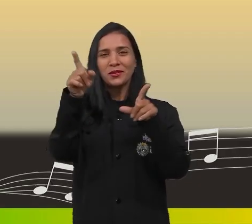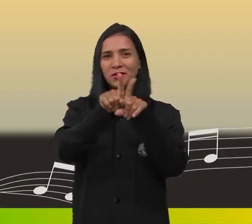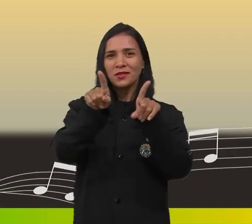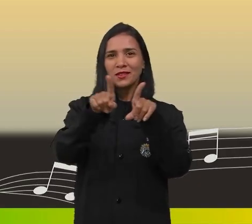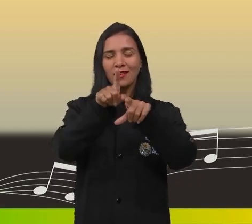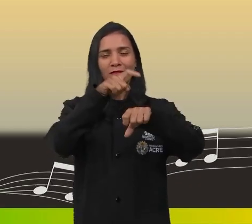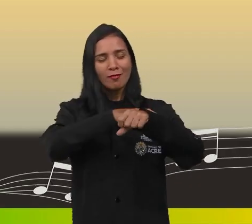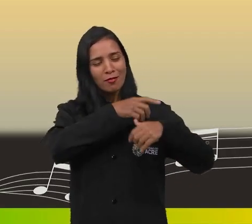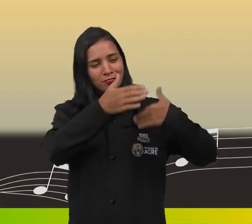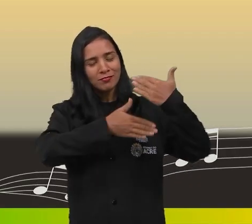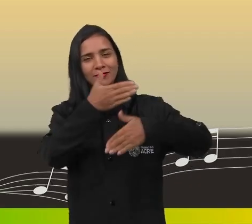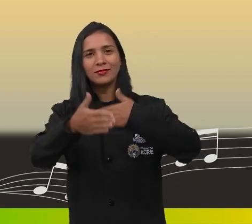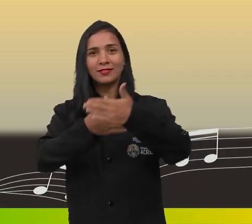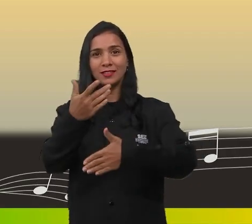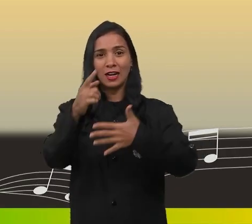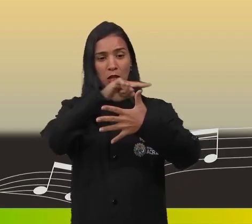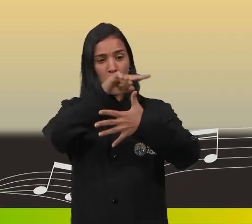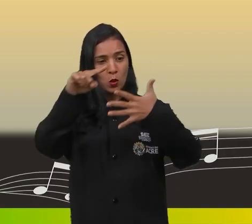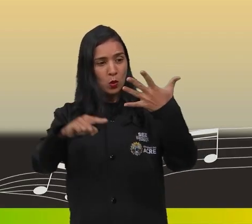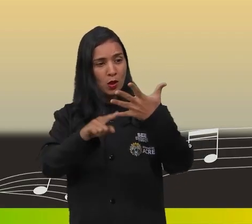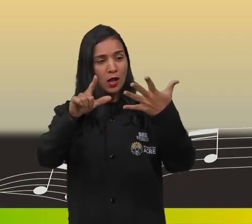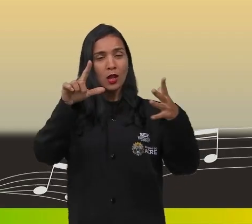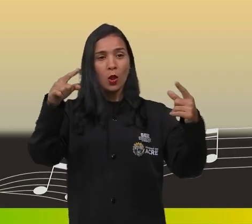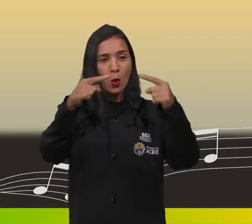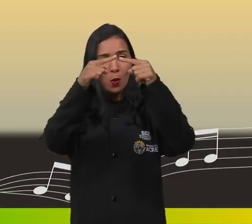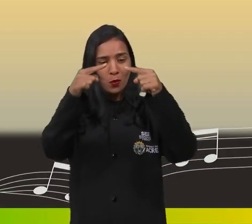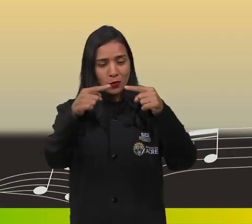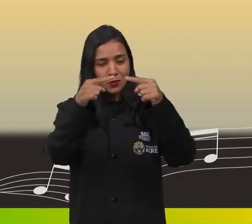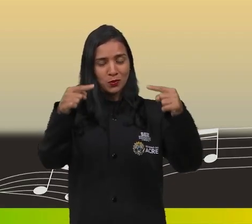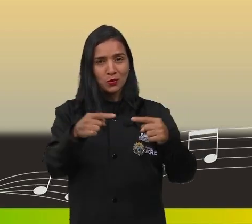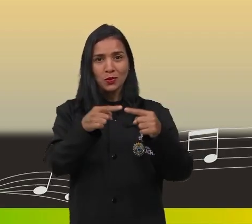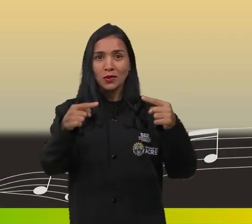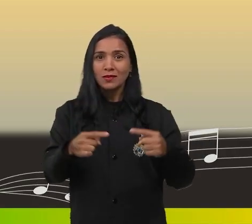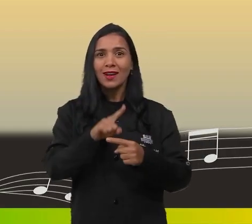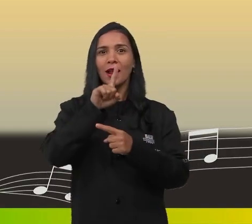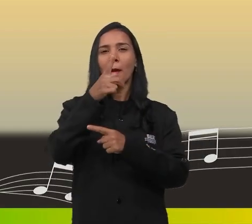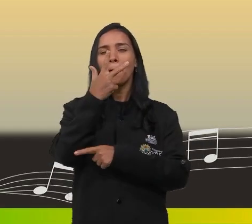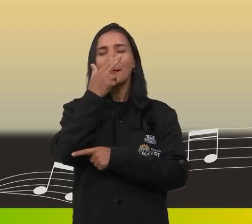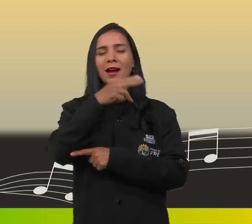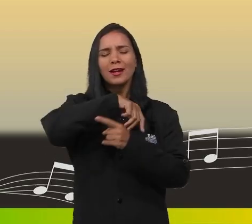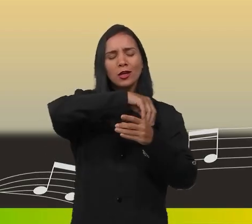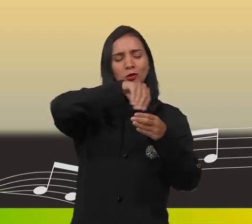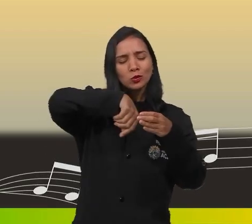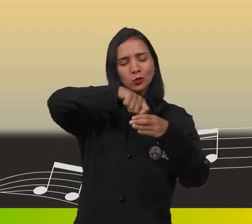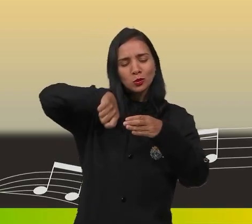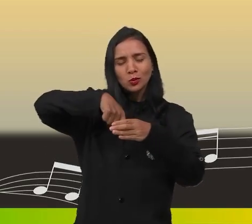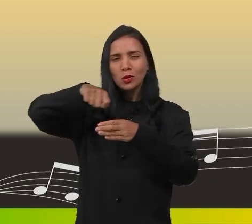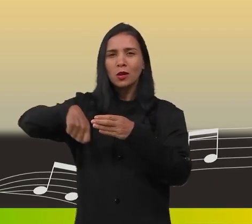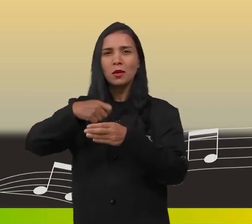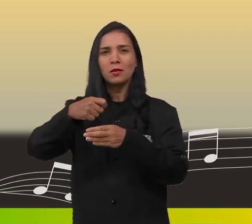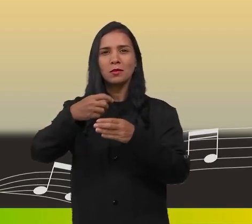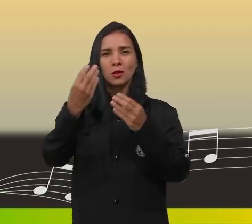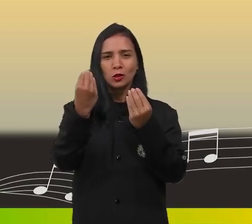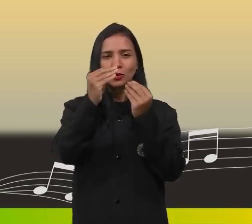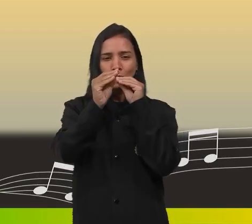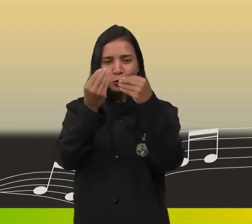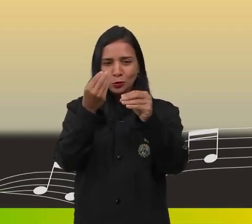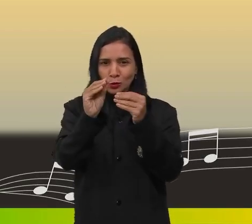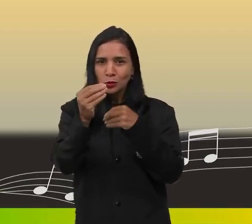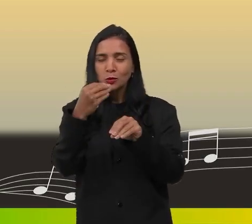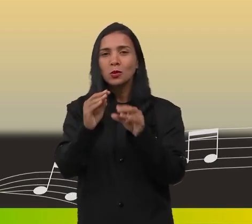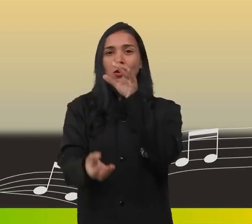na combinação de elementos formais que, como ingredientes, moldam sua estrutura e